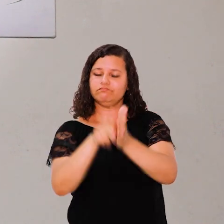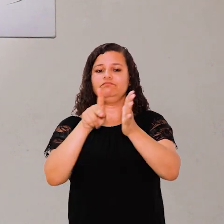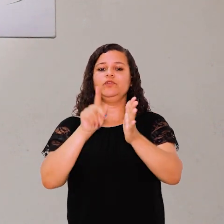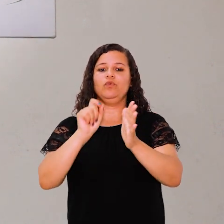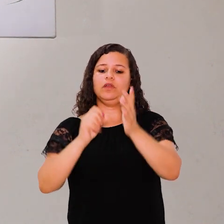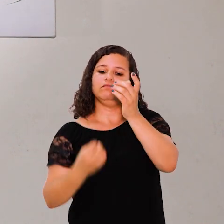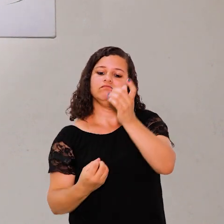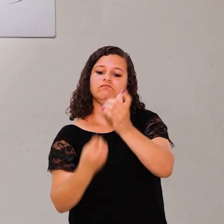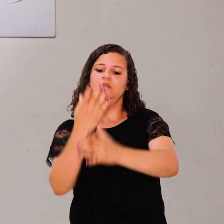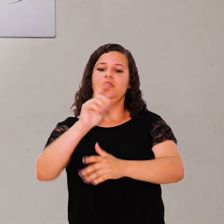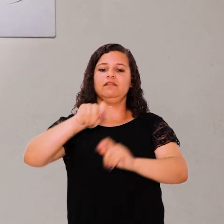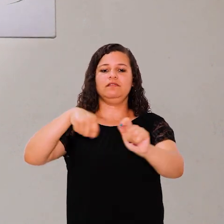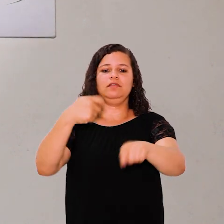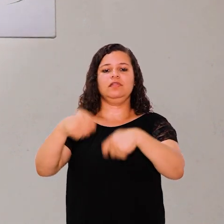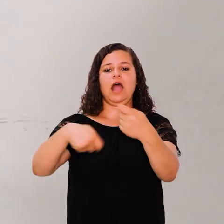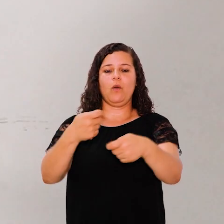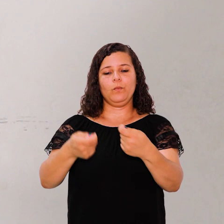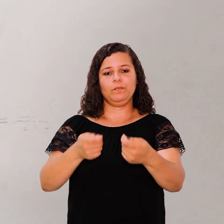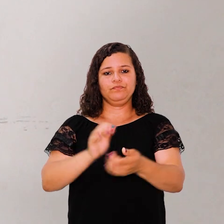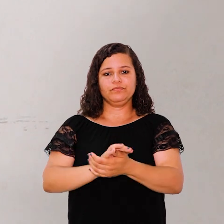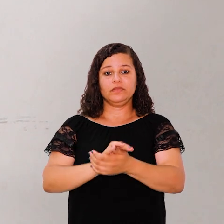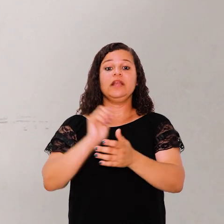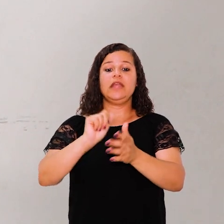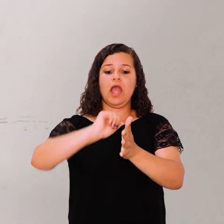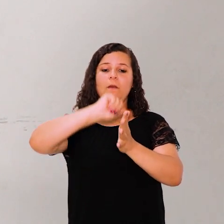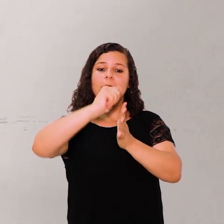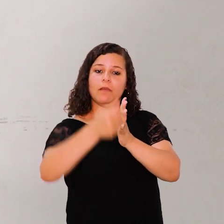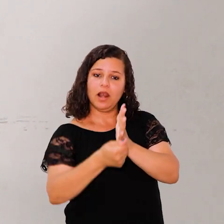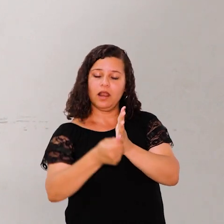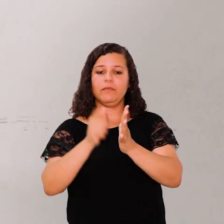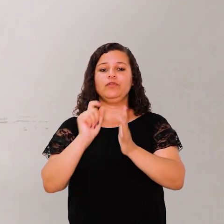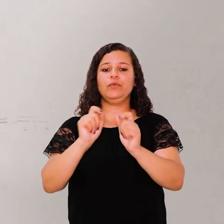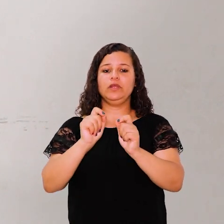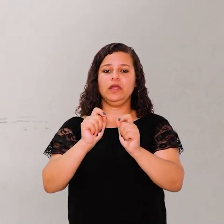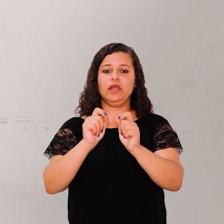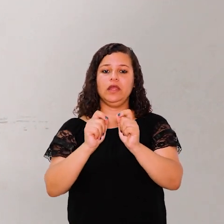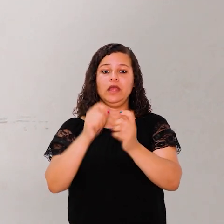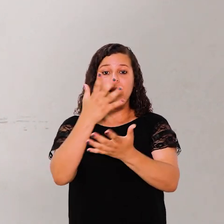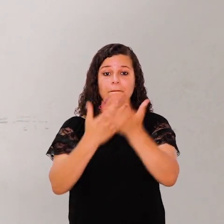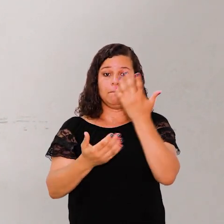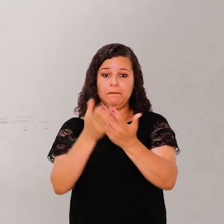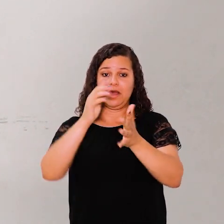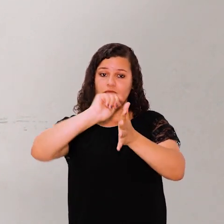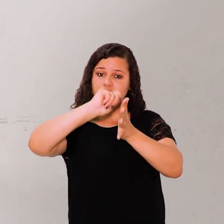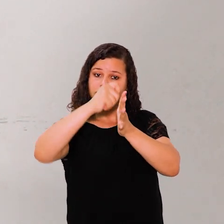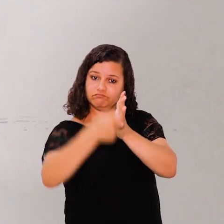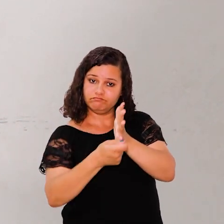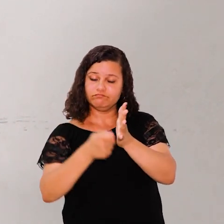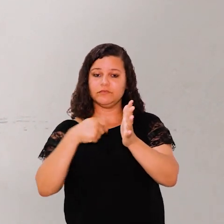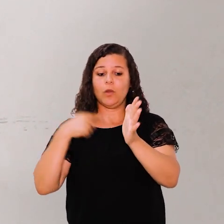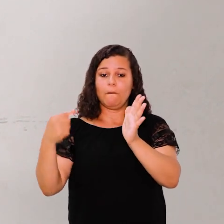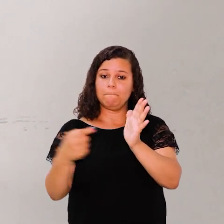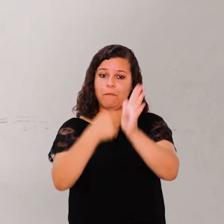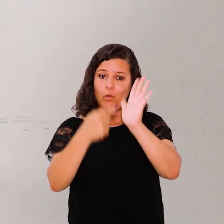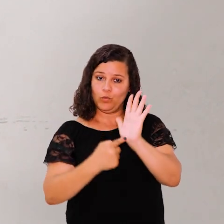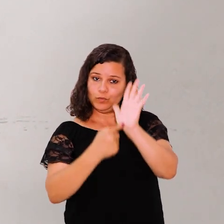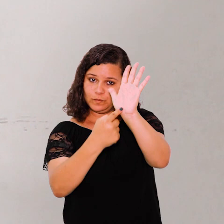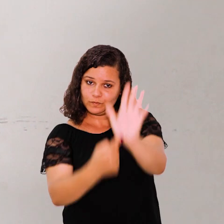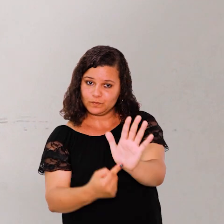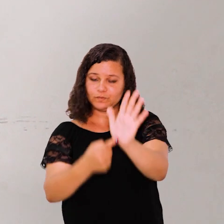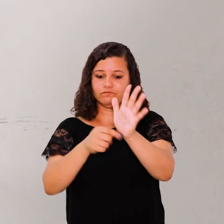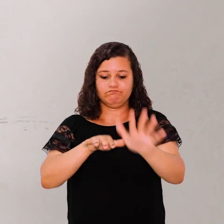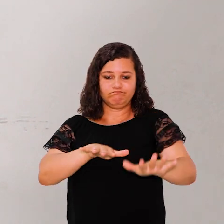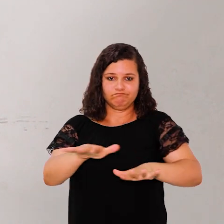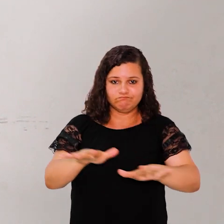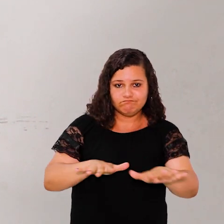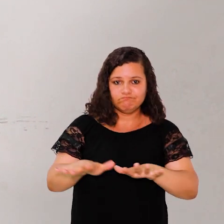tornar a formação de um sinal, que são os parâmetros da configuração de mão, ponto de